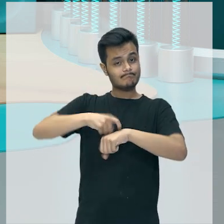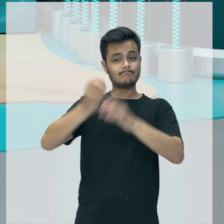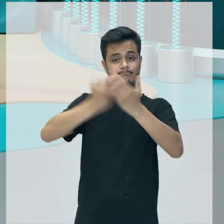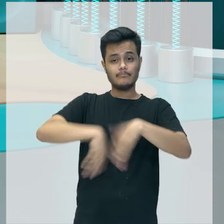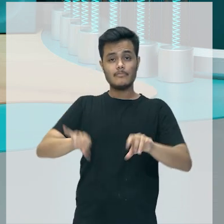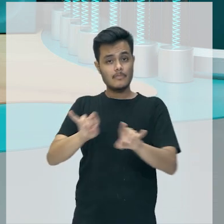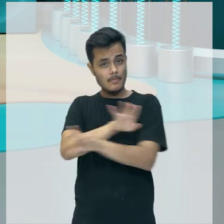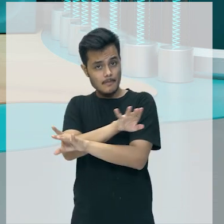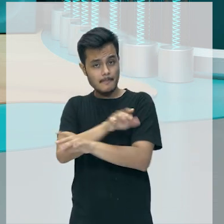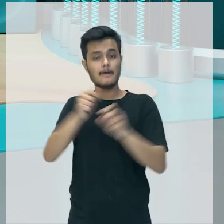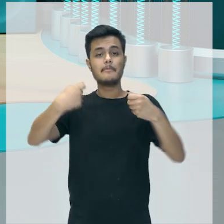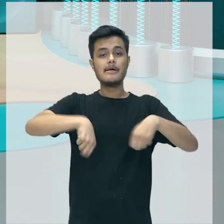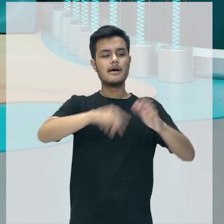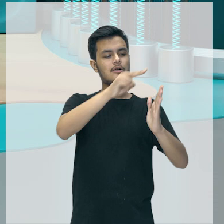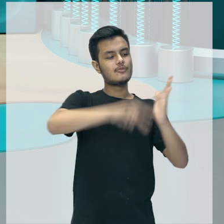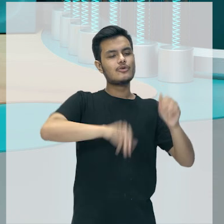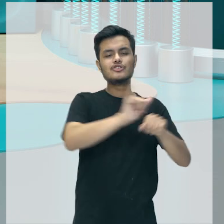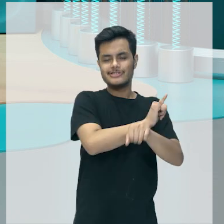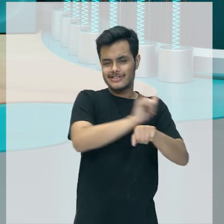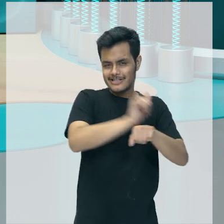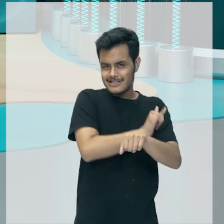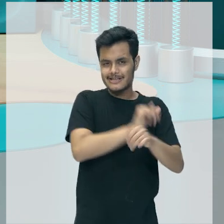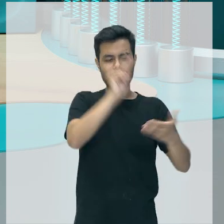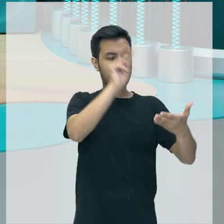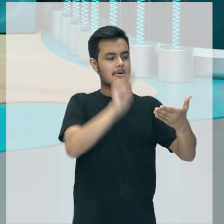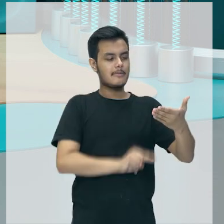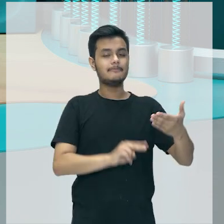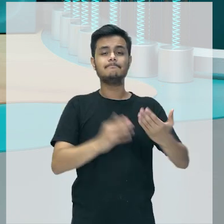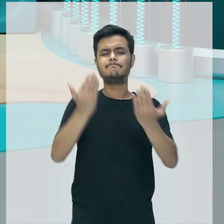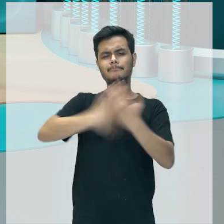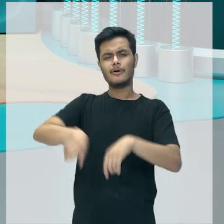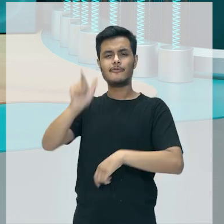usa o scanning para agilizar aí a nossa